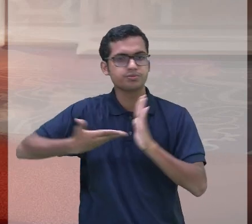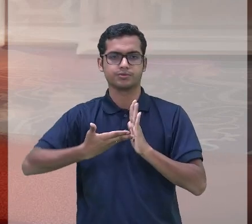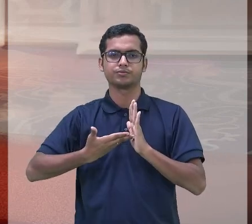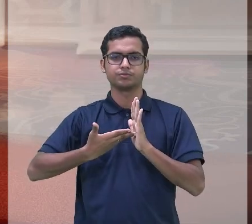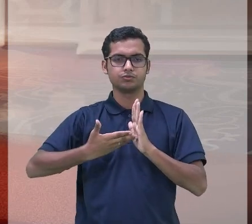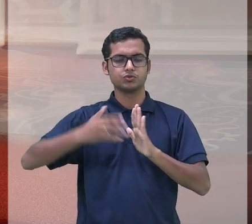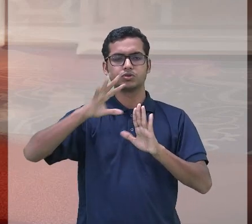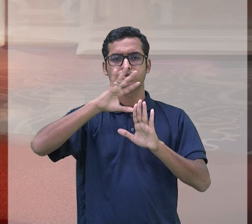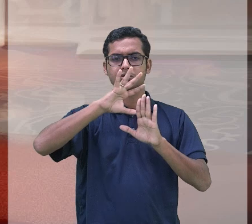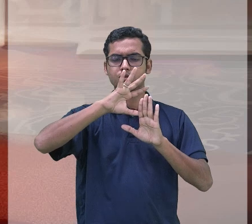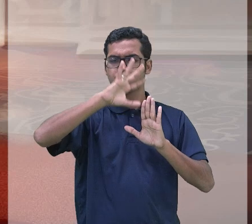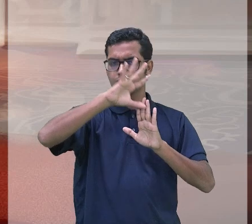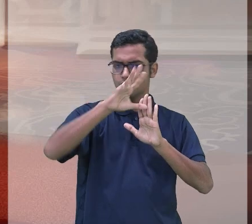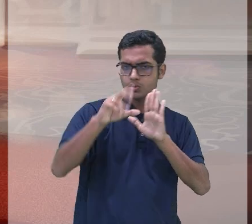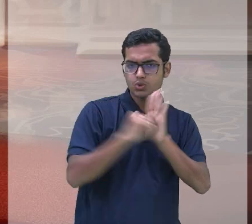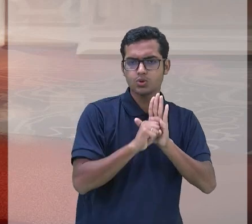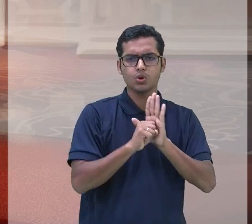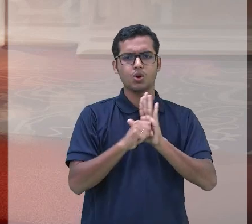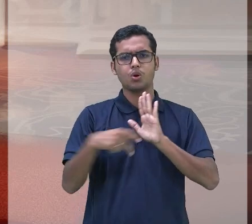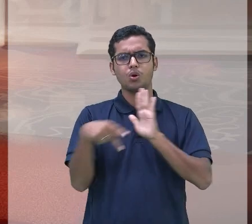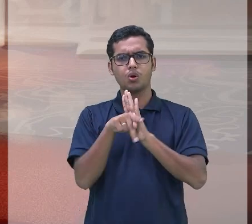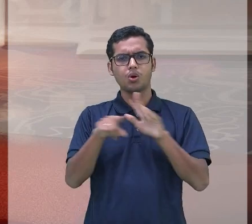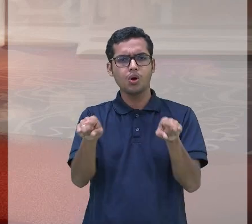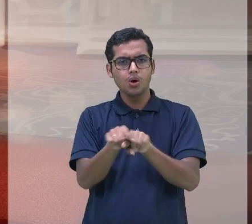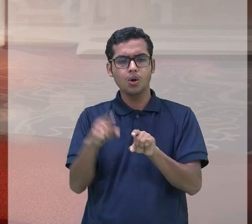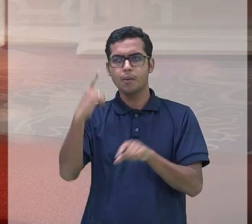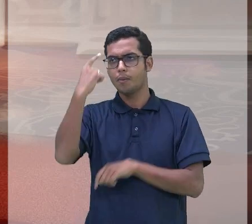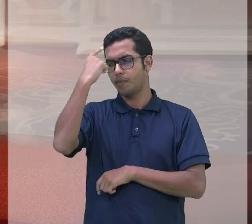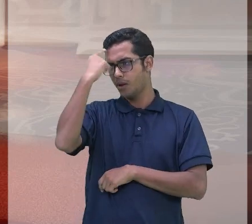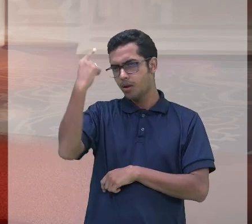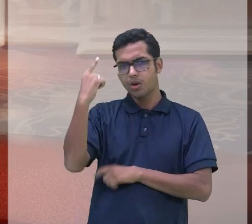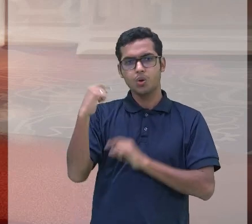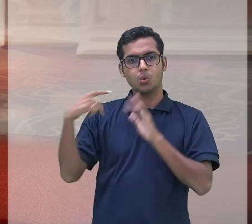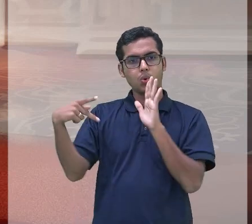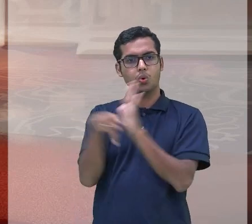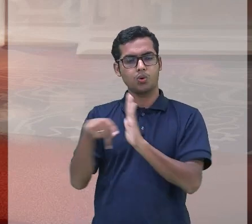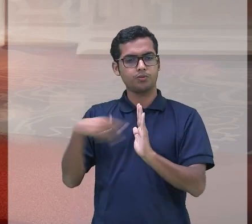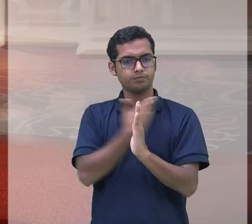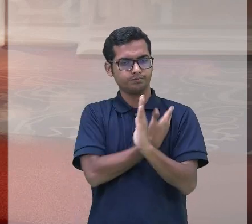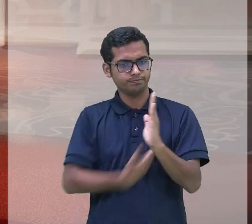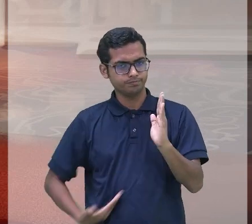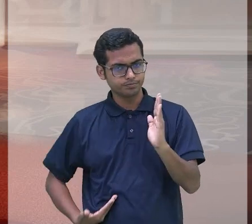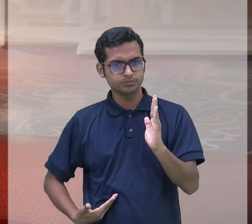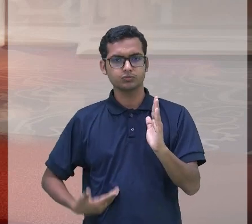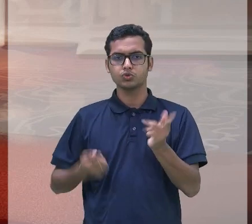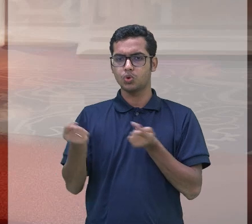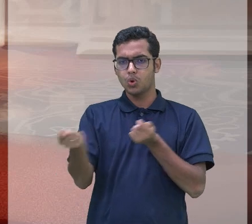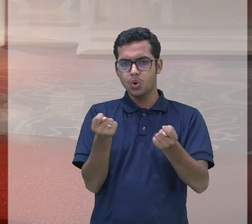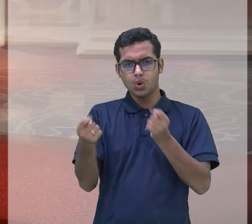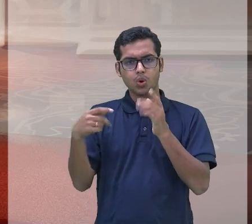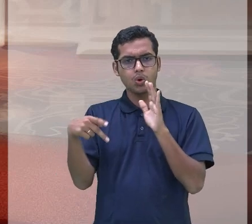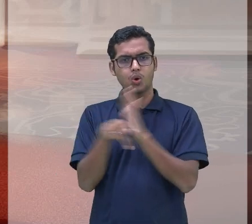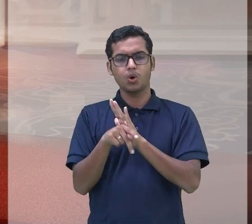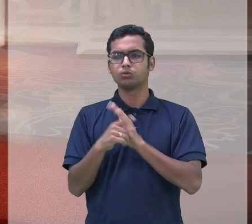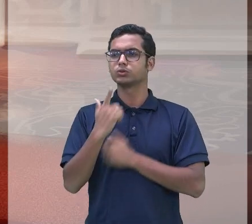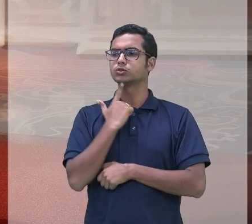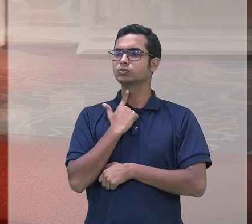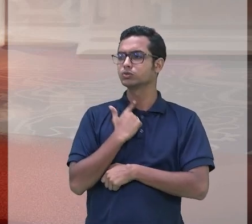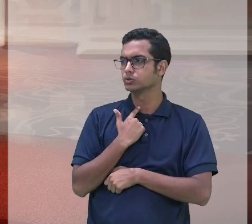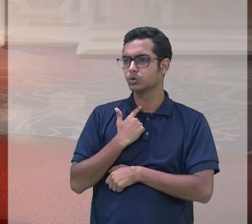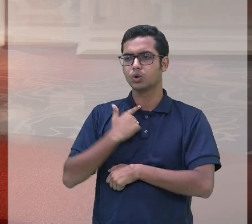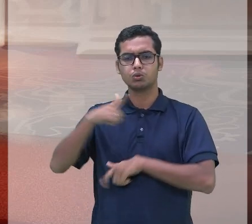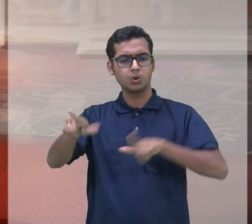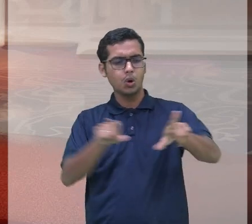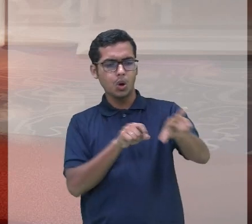a ideia do próprio Estado. O monarca absoluto, ele governa ao seu bel prazer. A lei